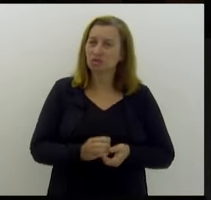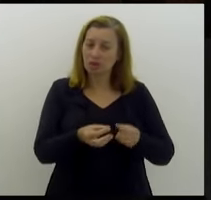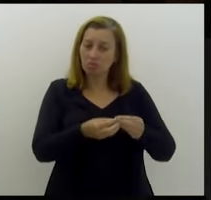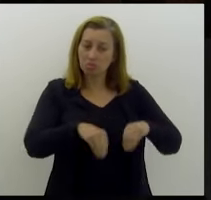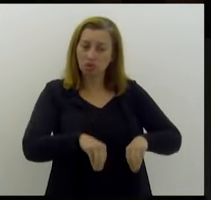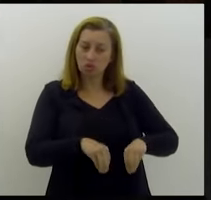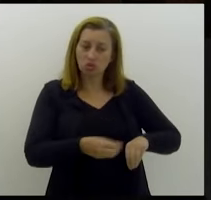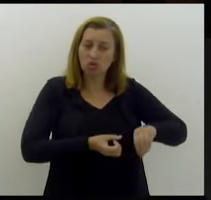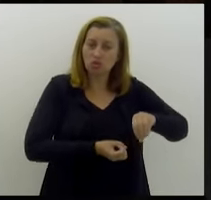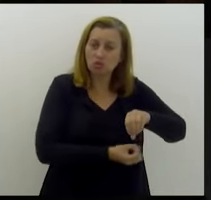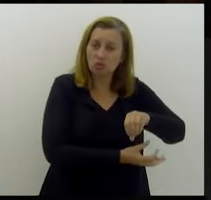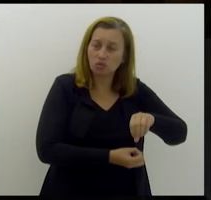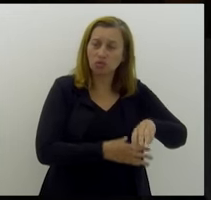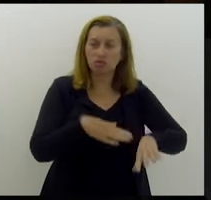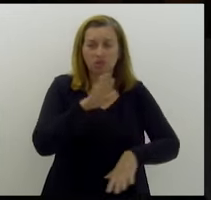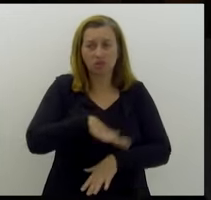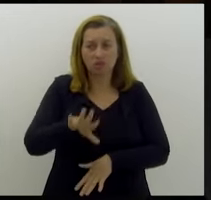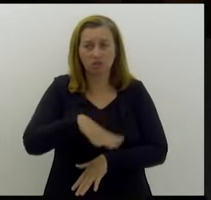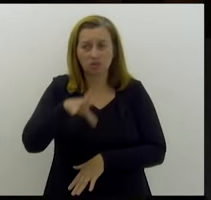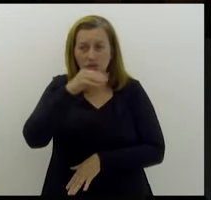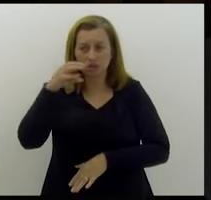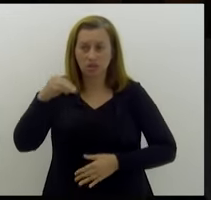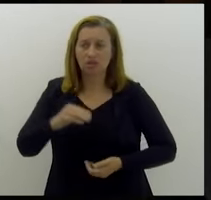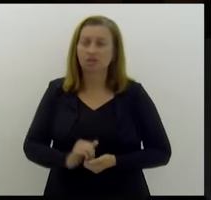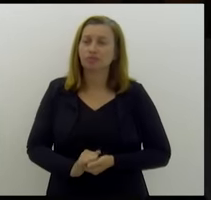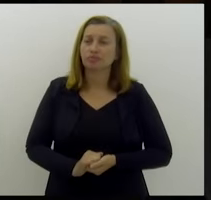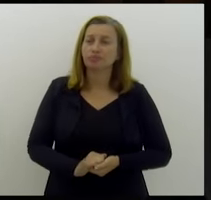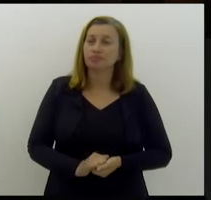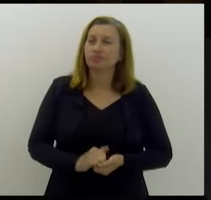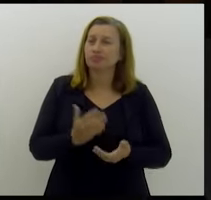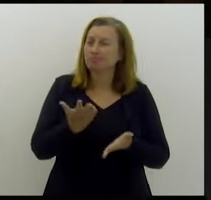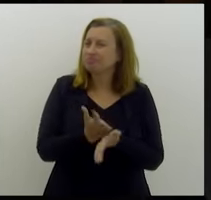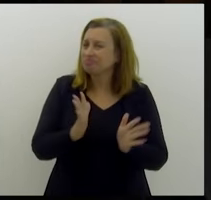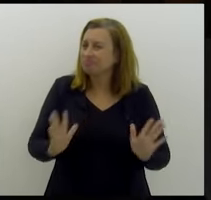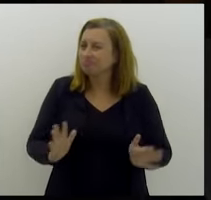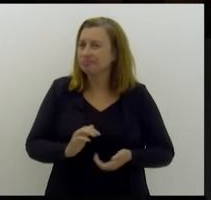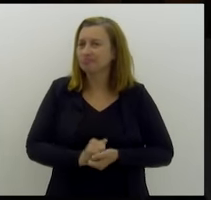adolescência que é acabar com o